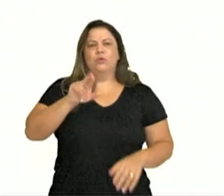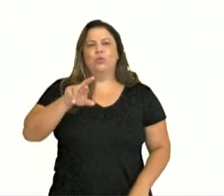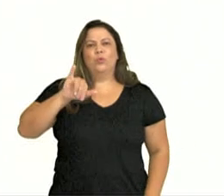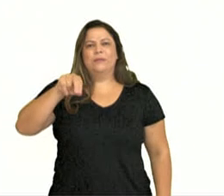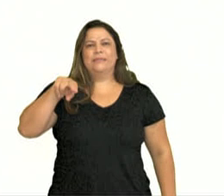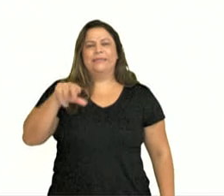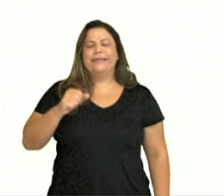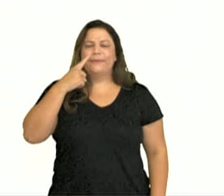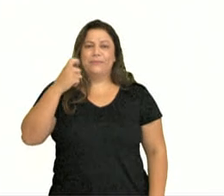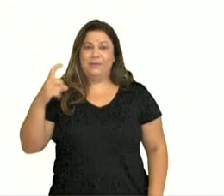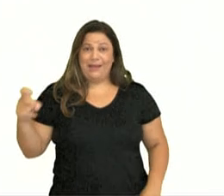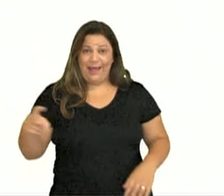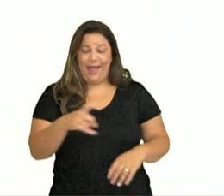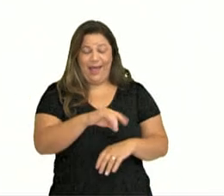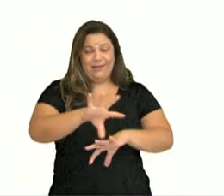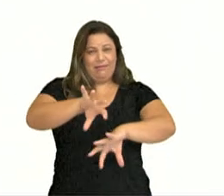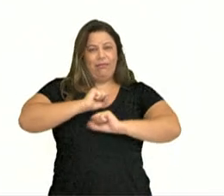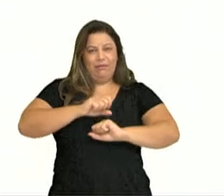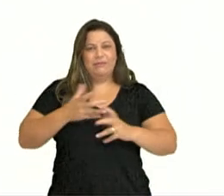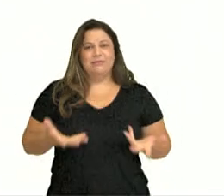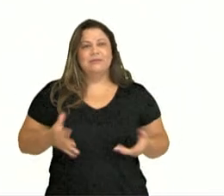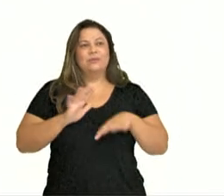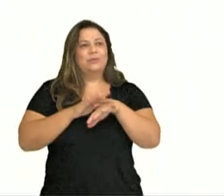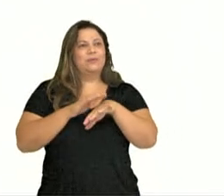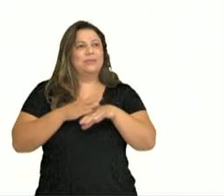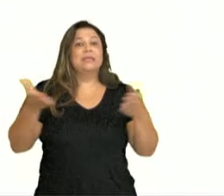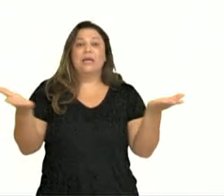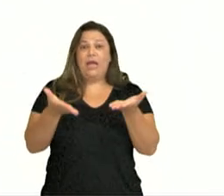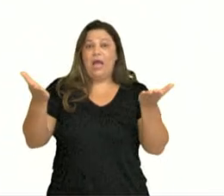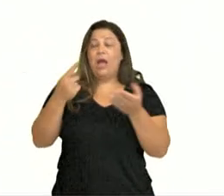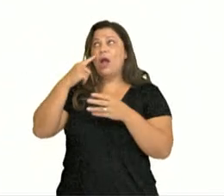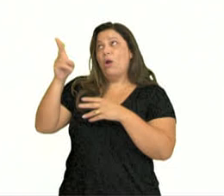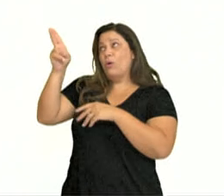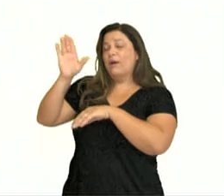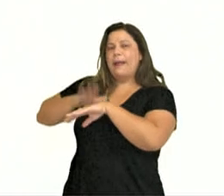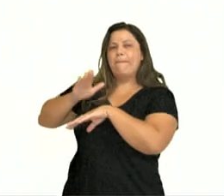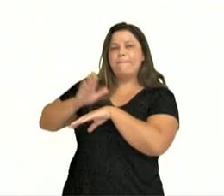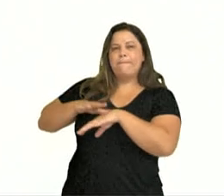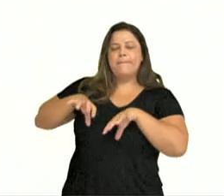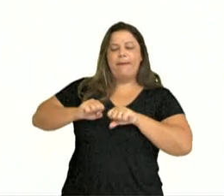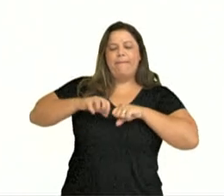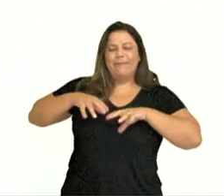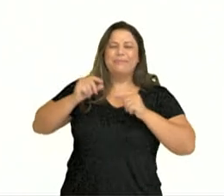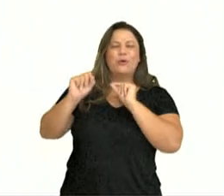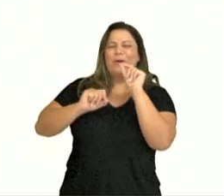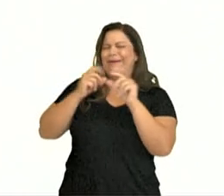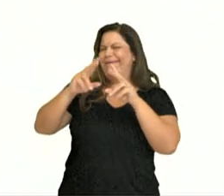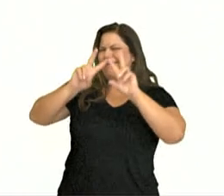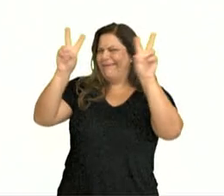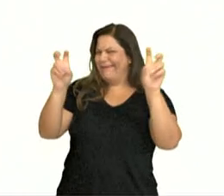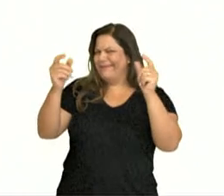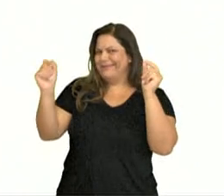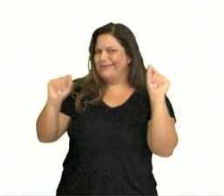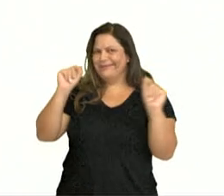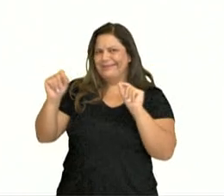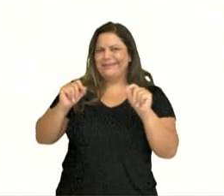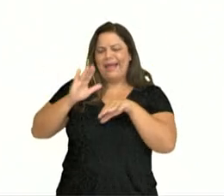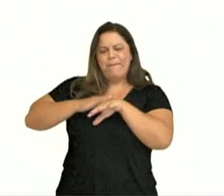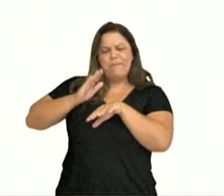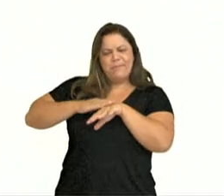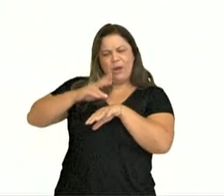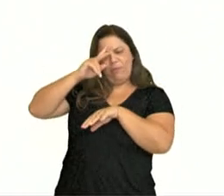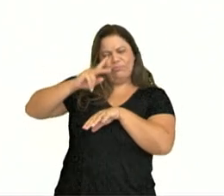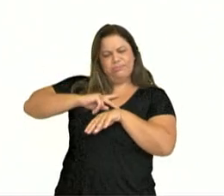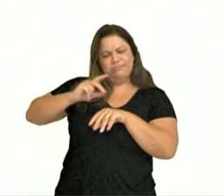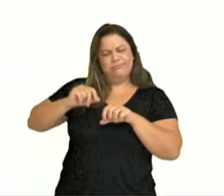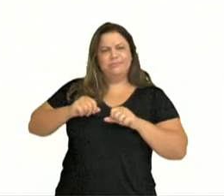doença. Então, eu trago agora para vocês um mão na massa. Então, o que que nós vamos fazer nessa